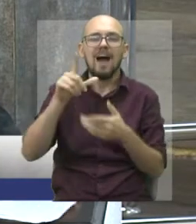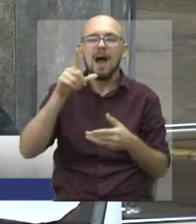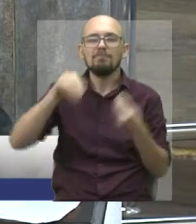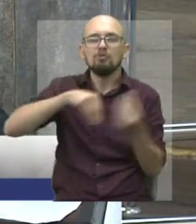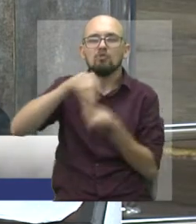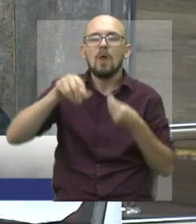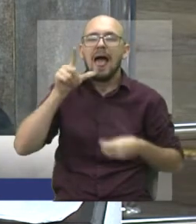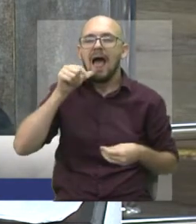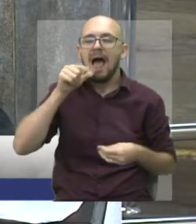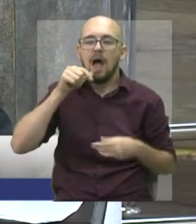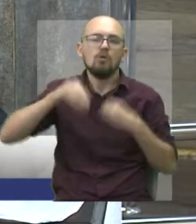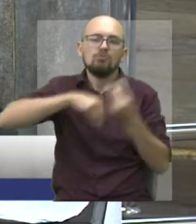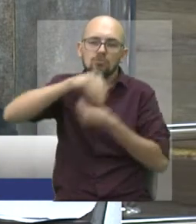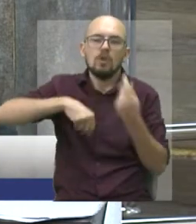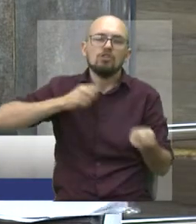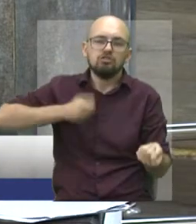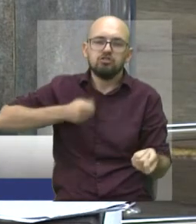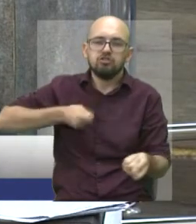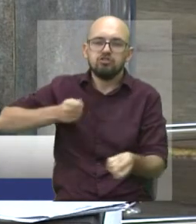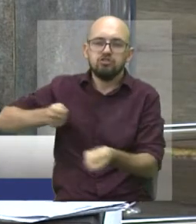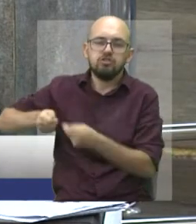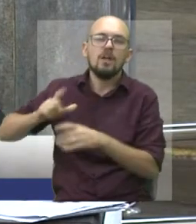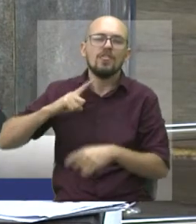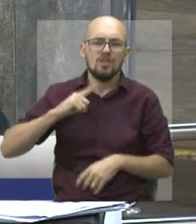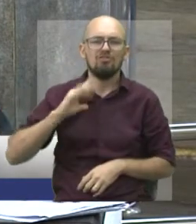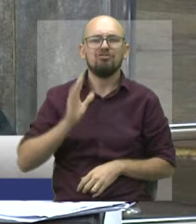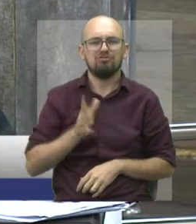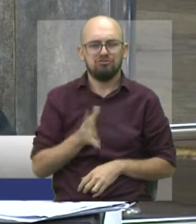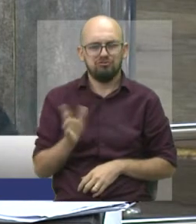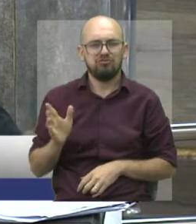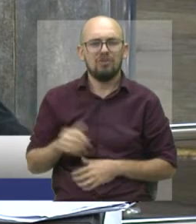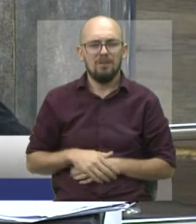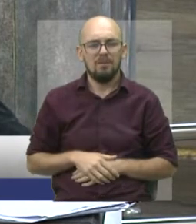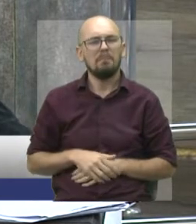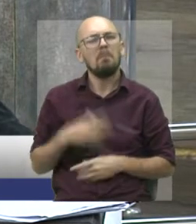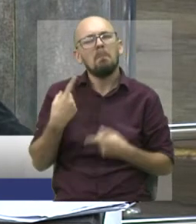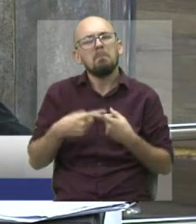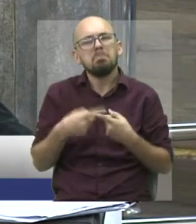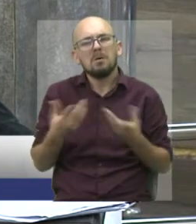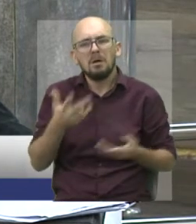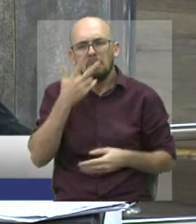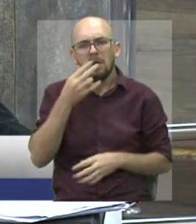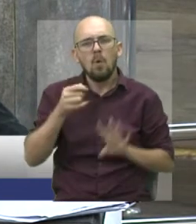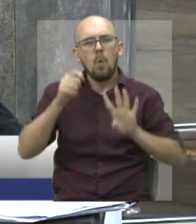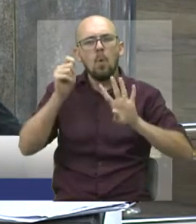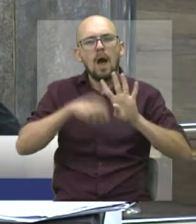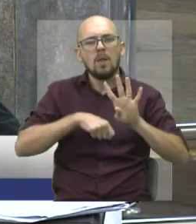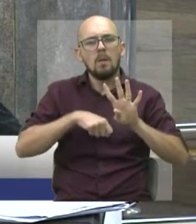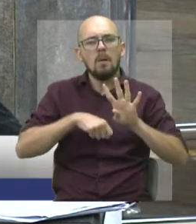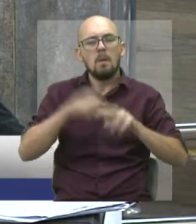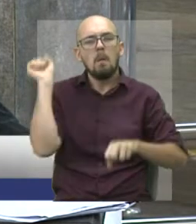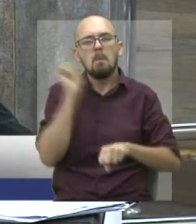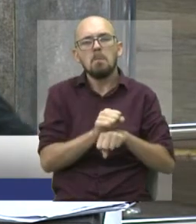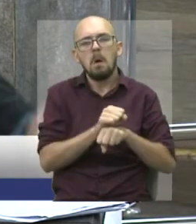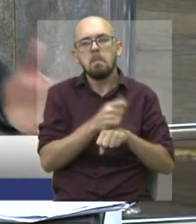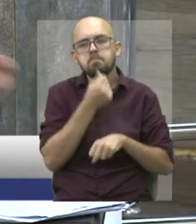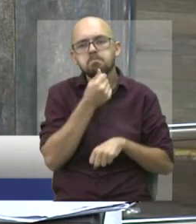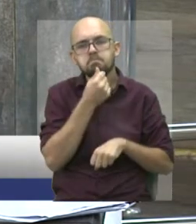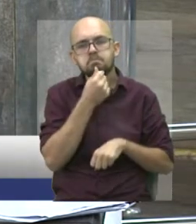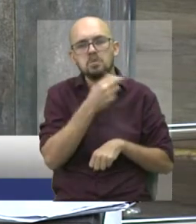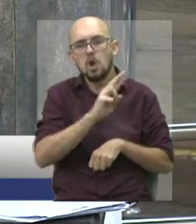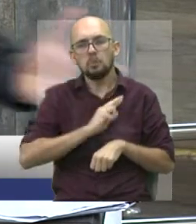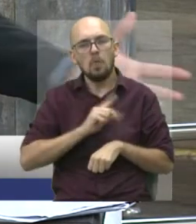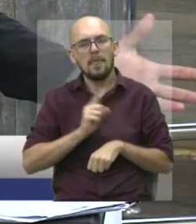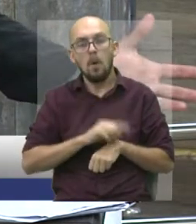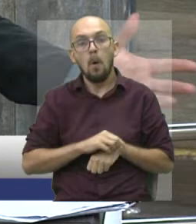aplicado. Agora, por que que ficou quatro meses lá e não veio parecer? Agora que veio a